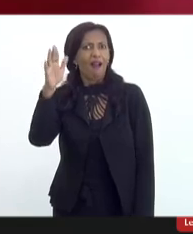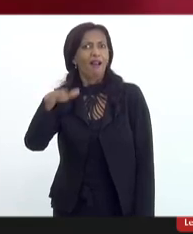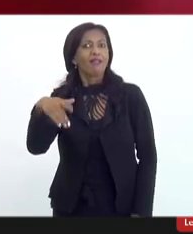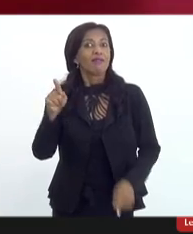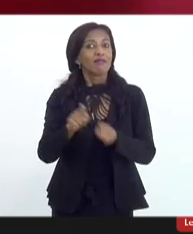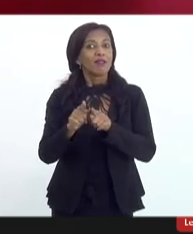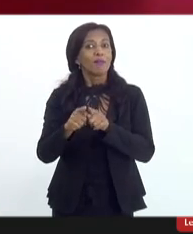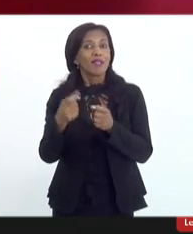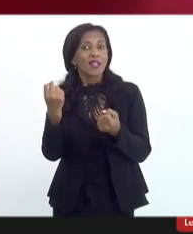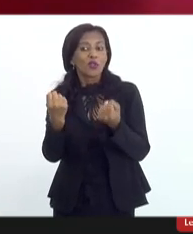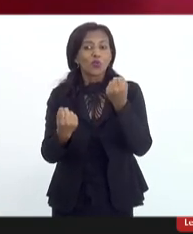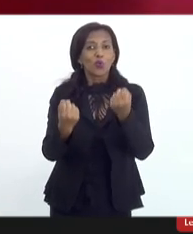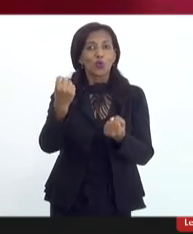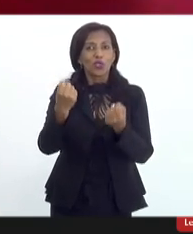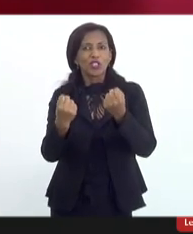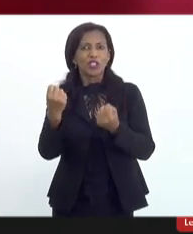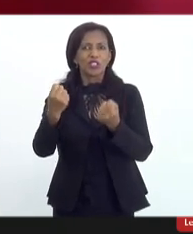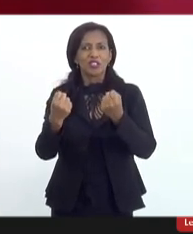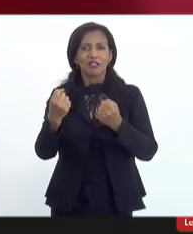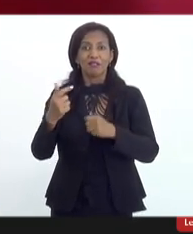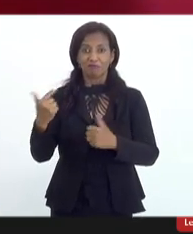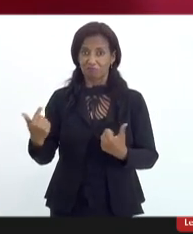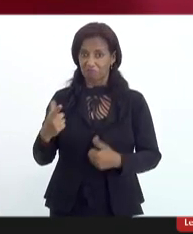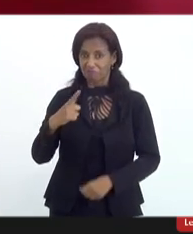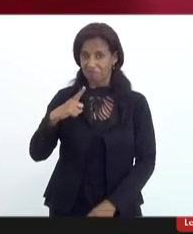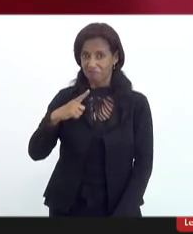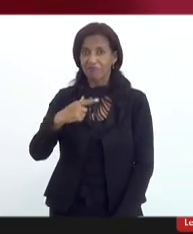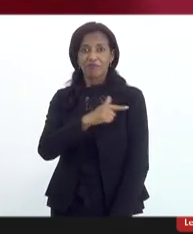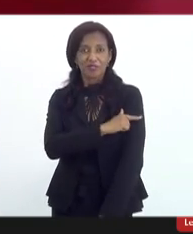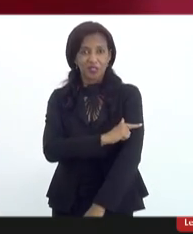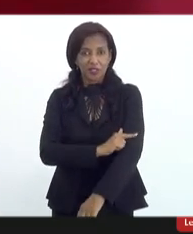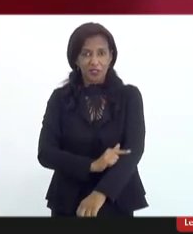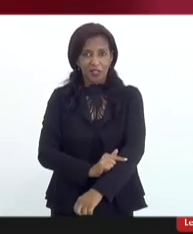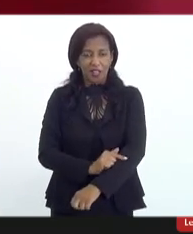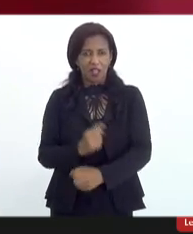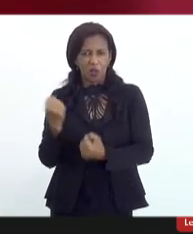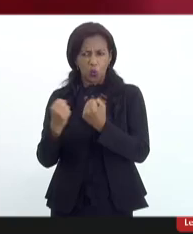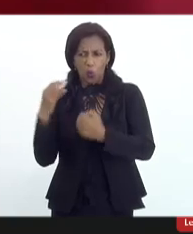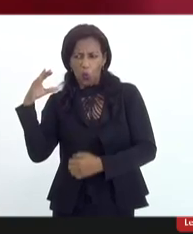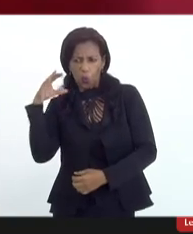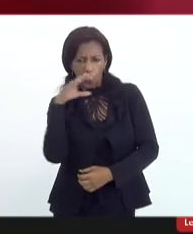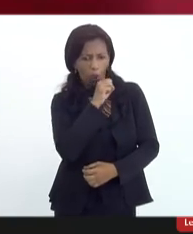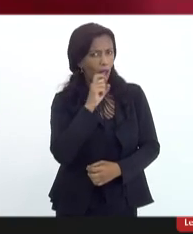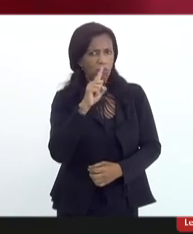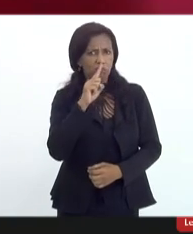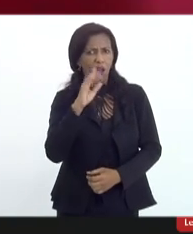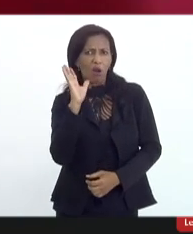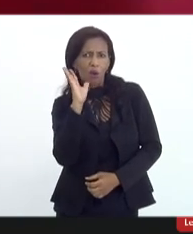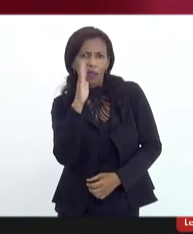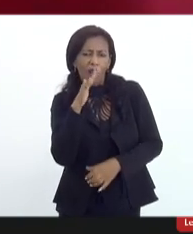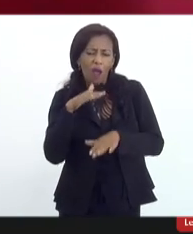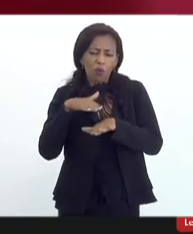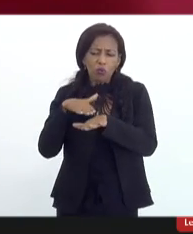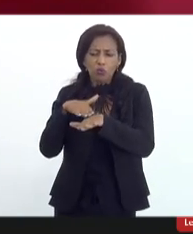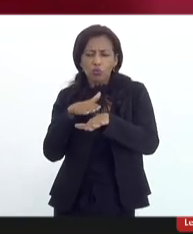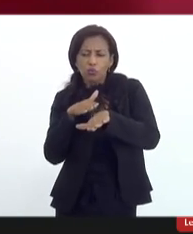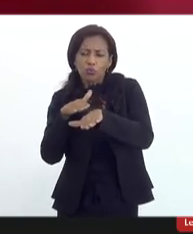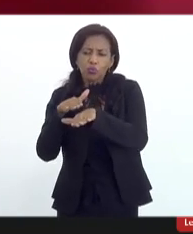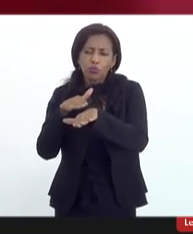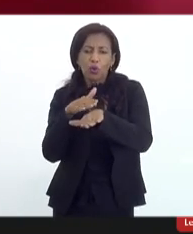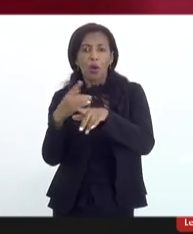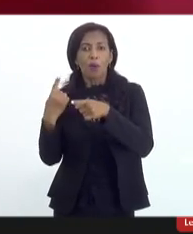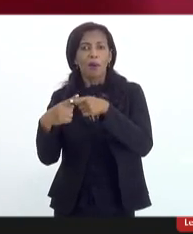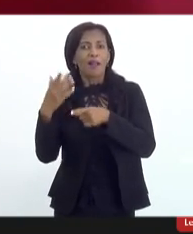motoristas ficavam mais educados. Eles reduziam a velocidade porque sabiam que a qualquer momento